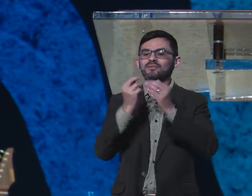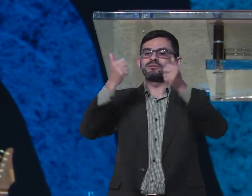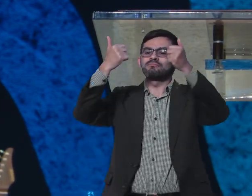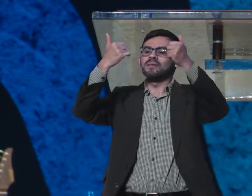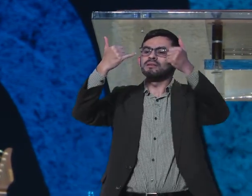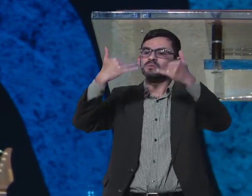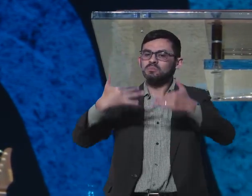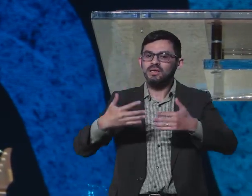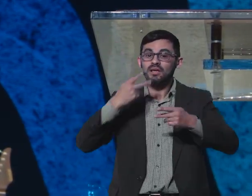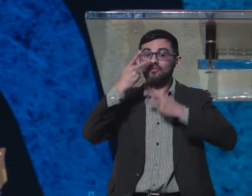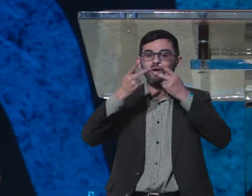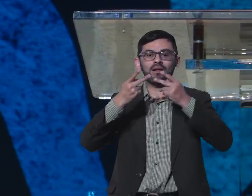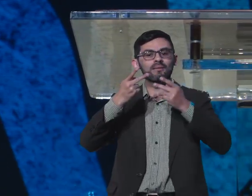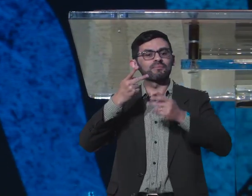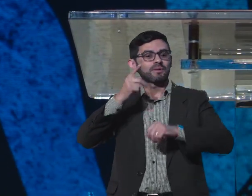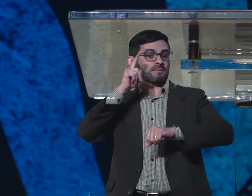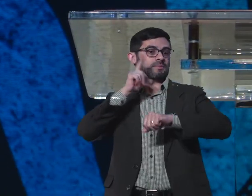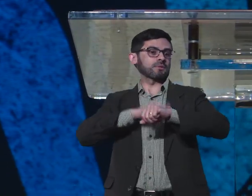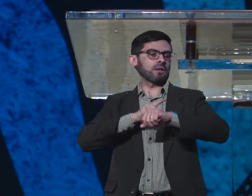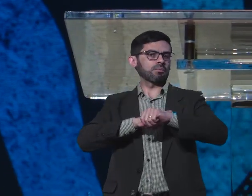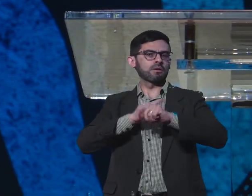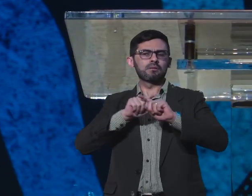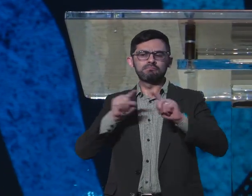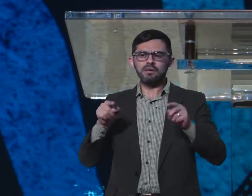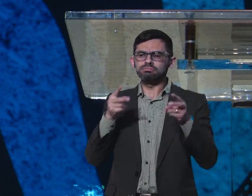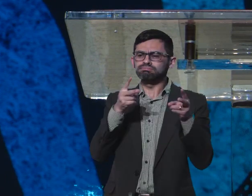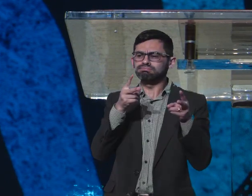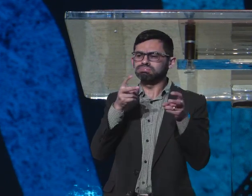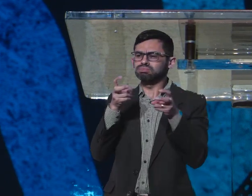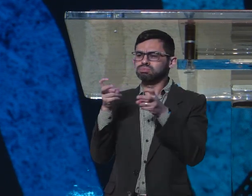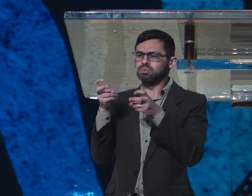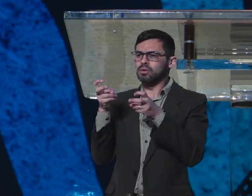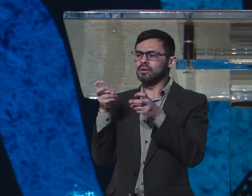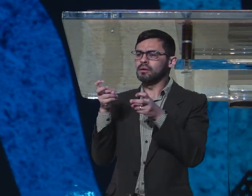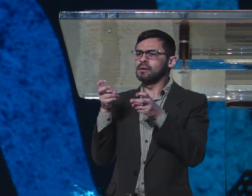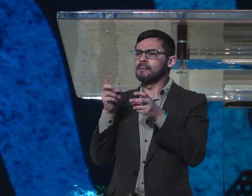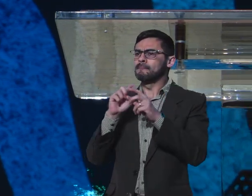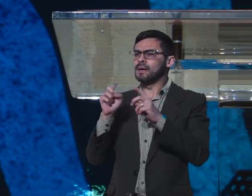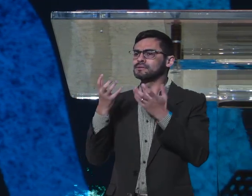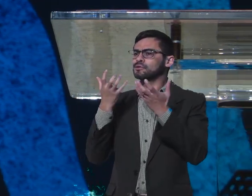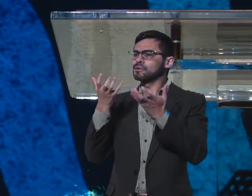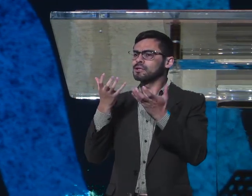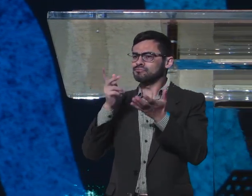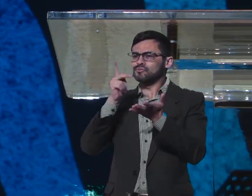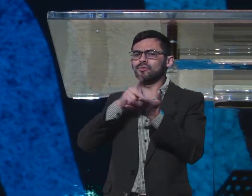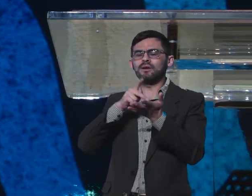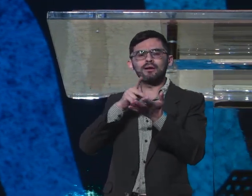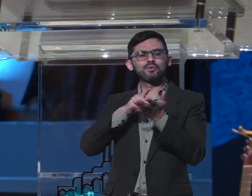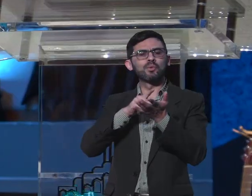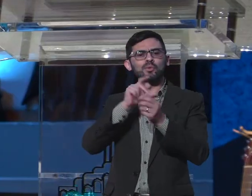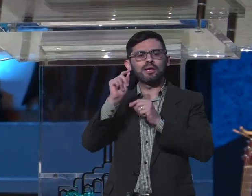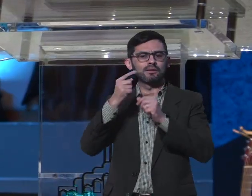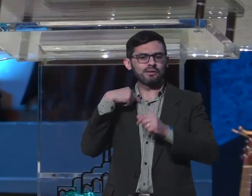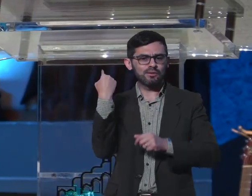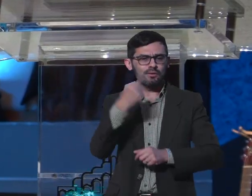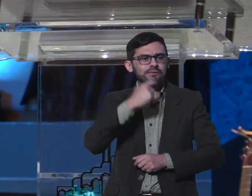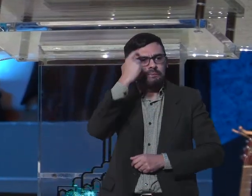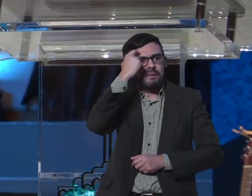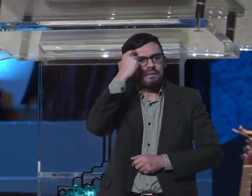tempo? Mas olhando para o tempo, eu queria fazer para todos nós uma